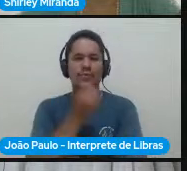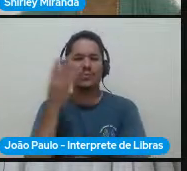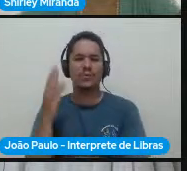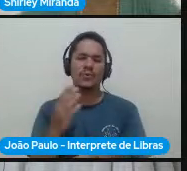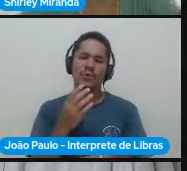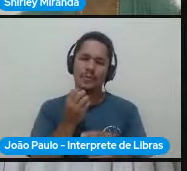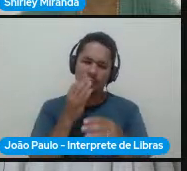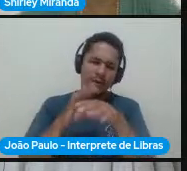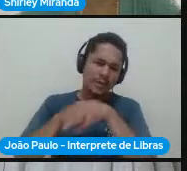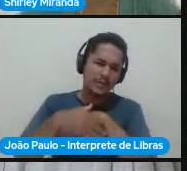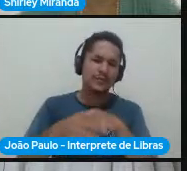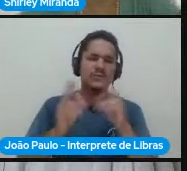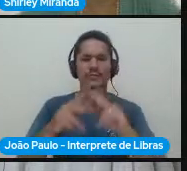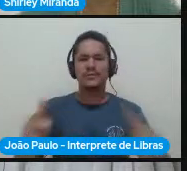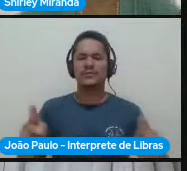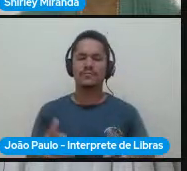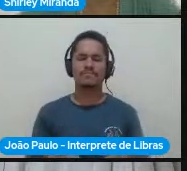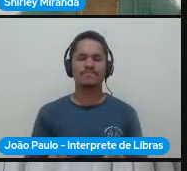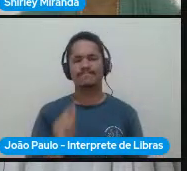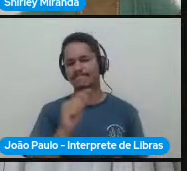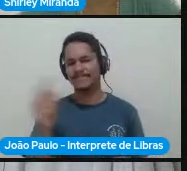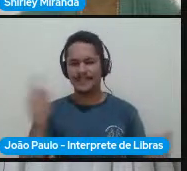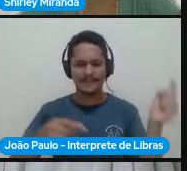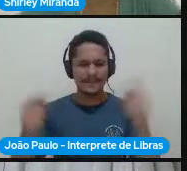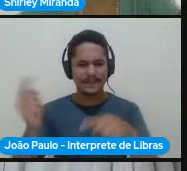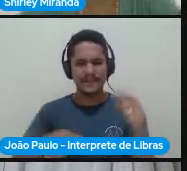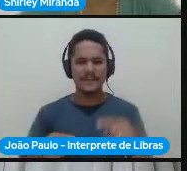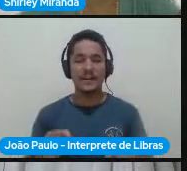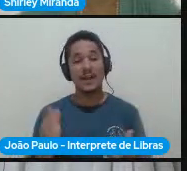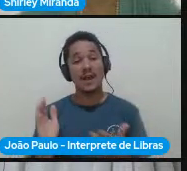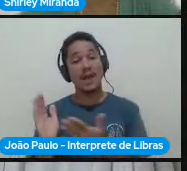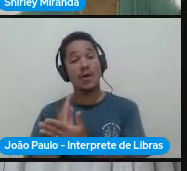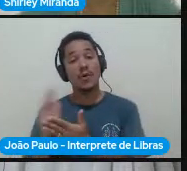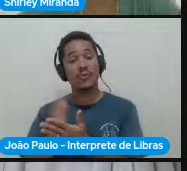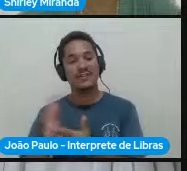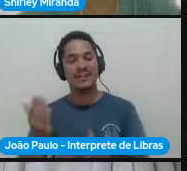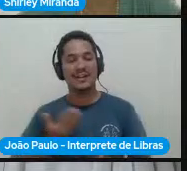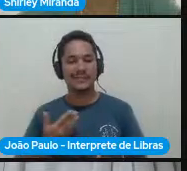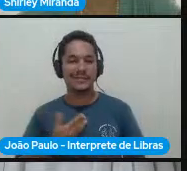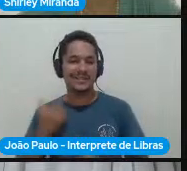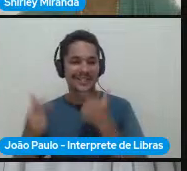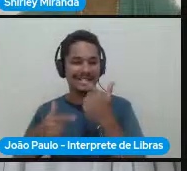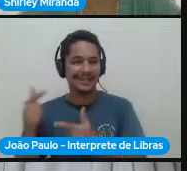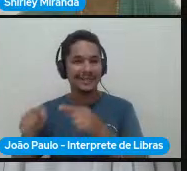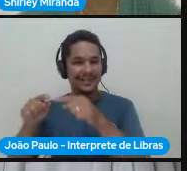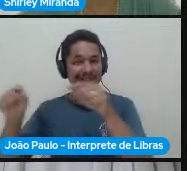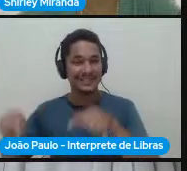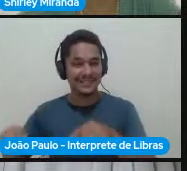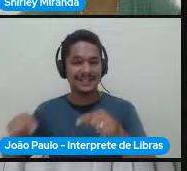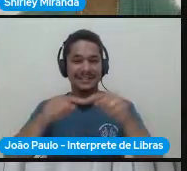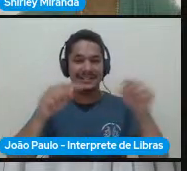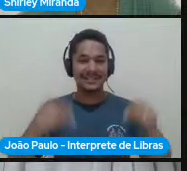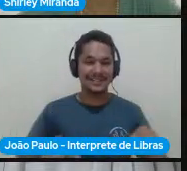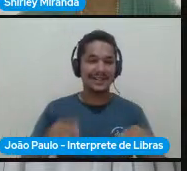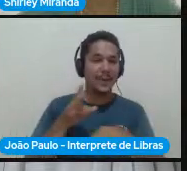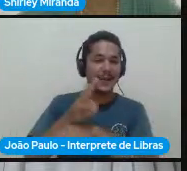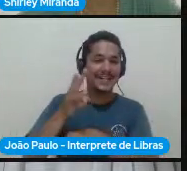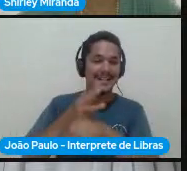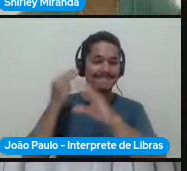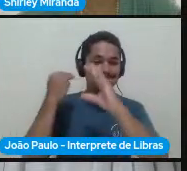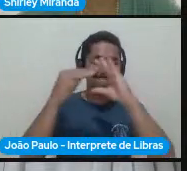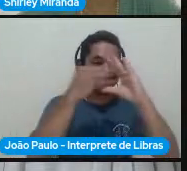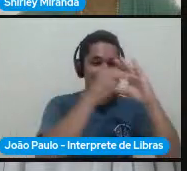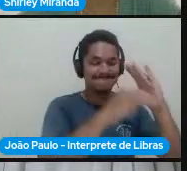nos assistindo agora, e a alguns amigos que trabalham em algumas salas. Daqui a pouco começa a receber o WhatsApp da turma aqui.